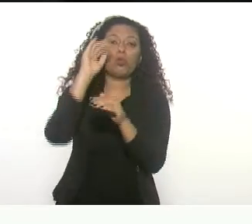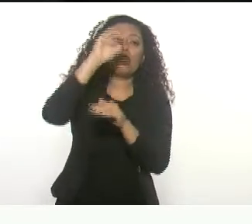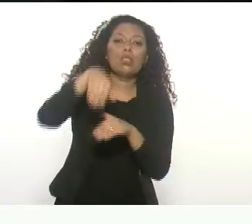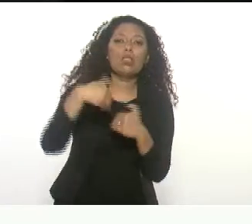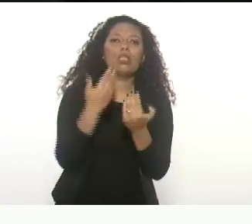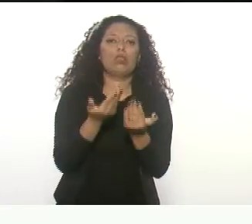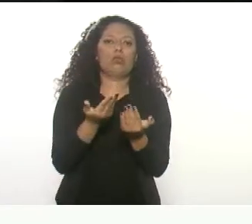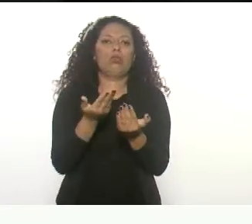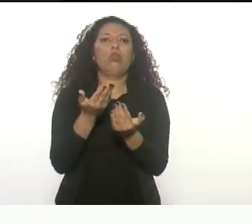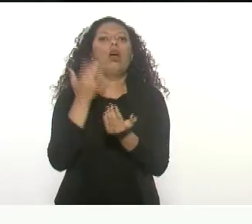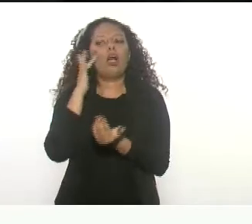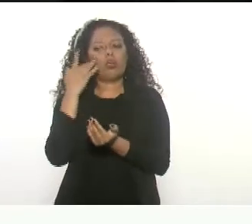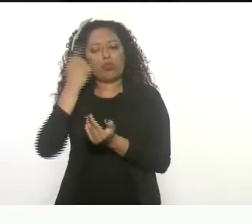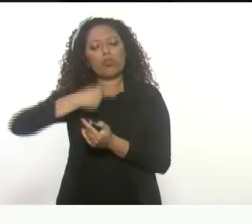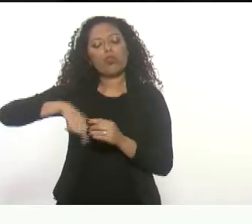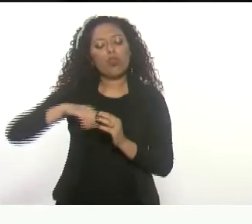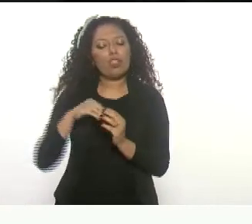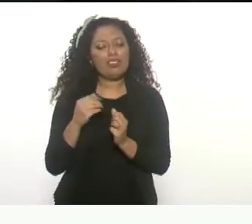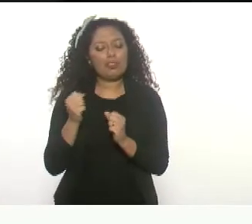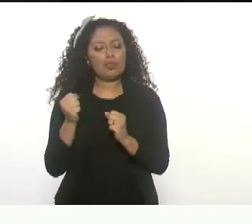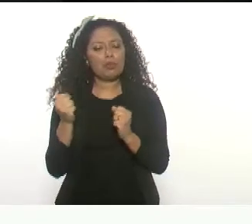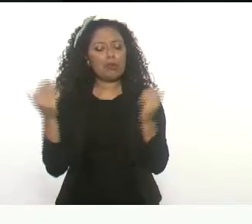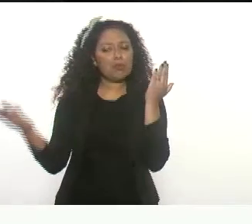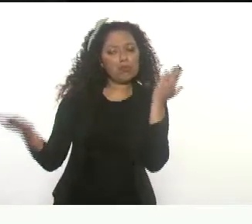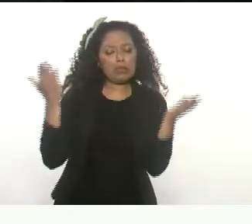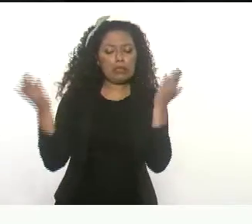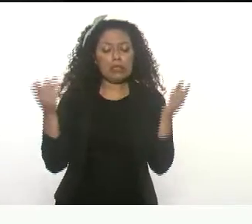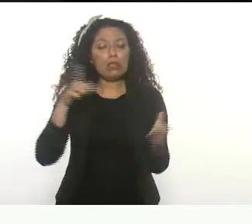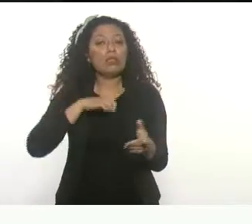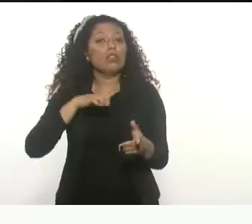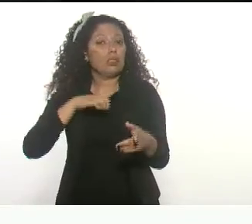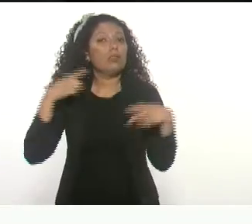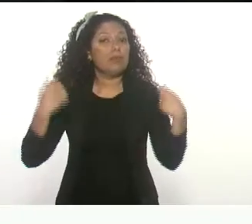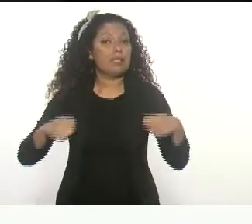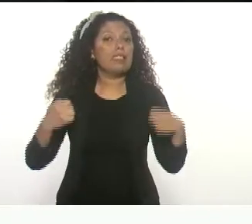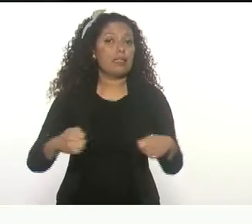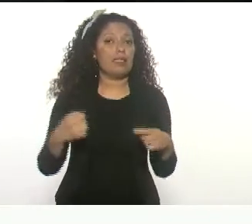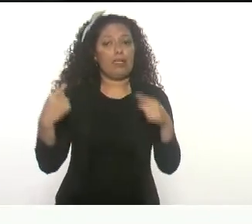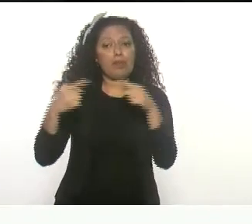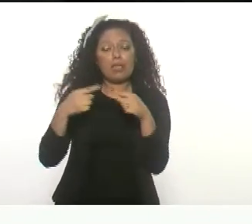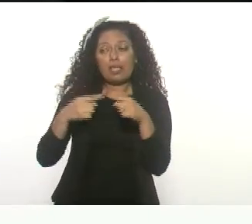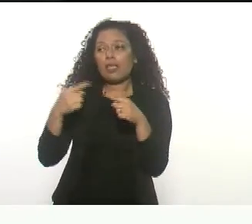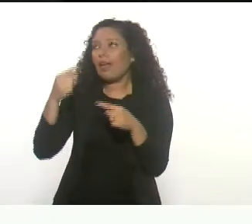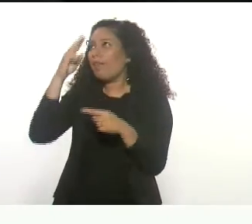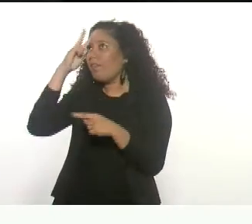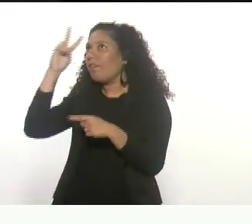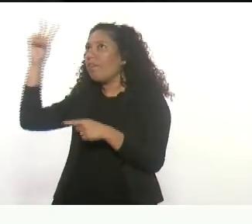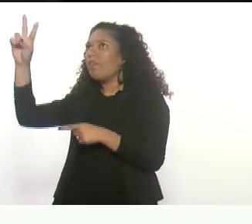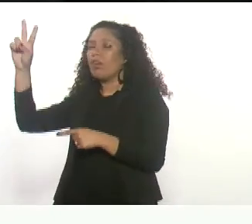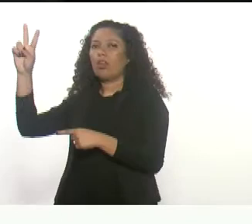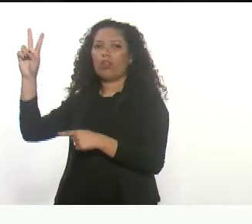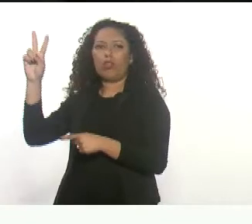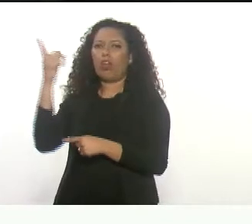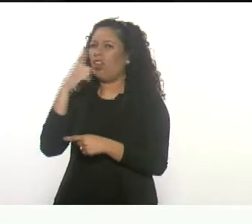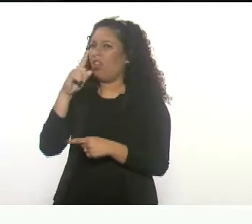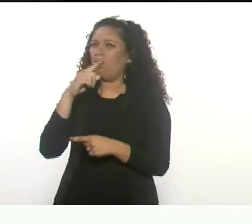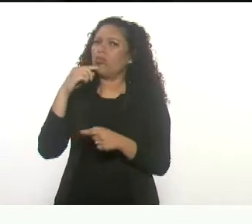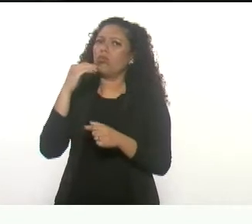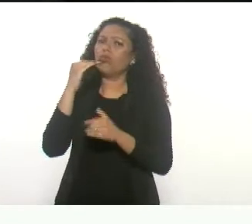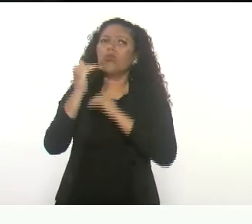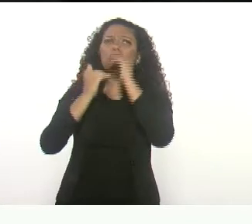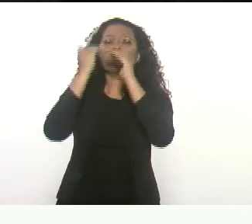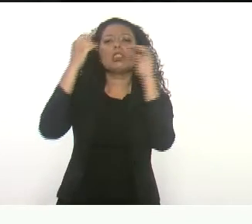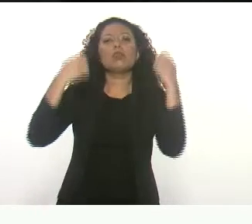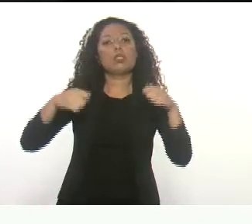gente precisa também ser flexível nessas coisas e não engessados em modelos do passado. Acho que dá para evoluir. Mas precisa ter